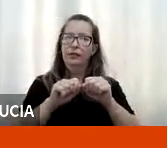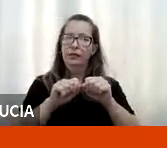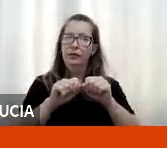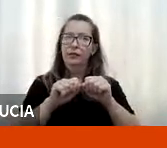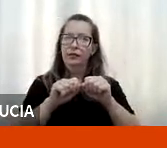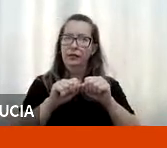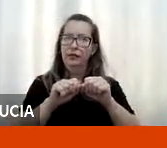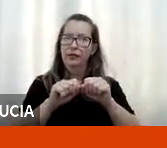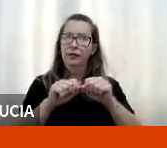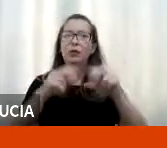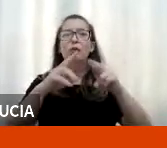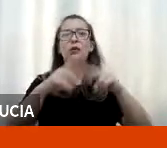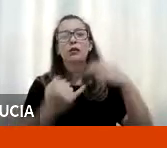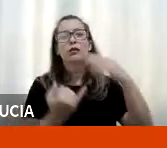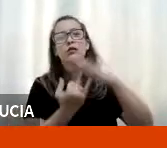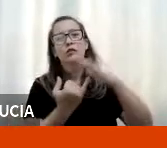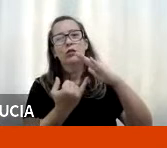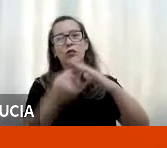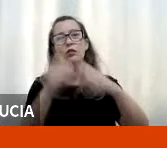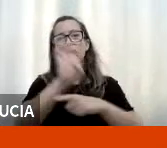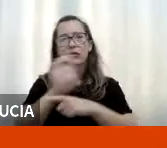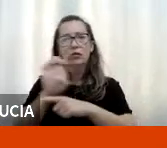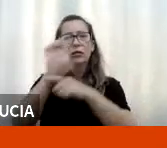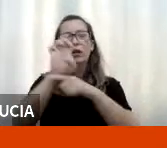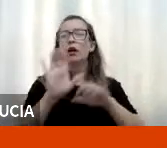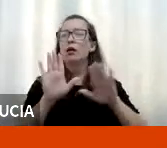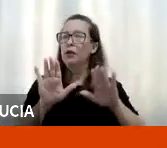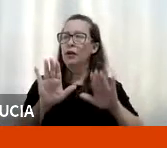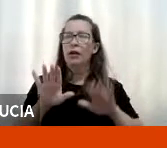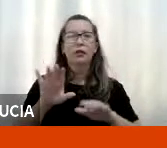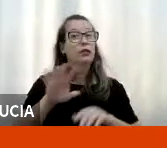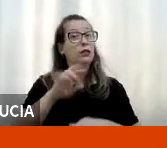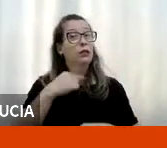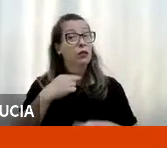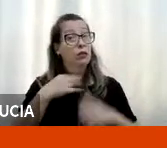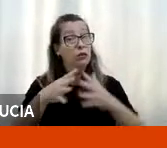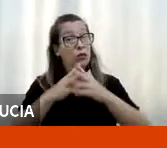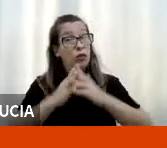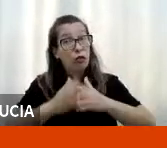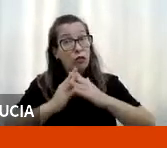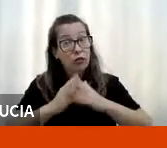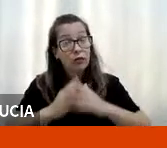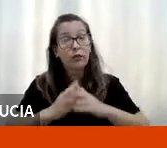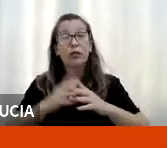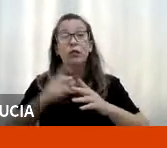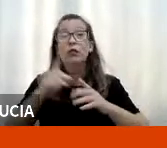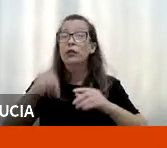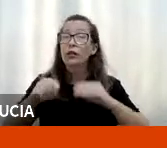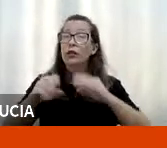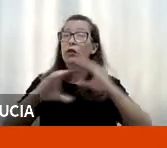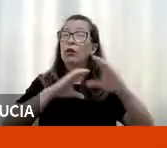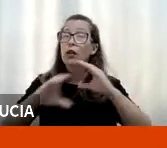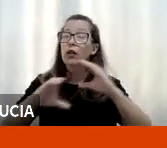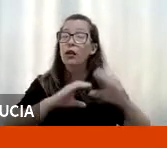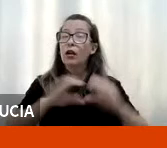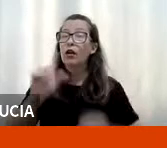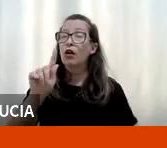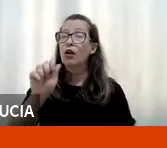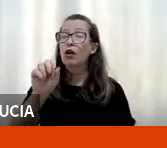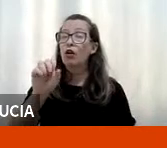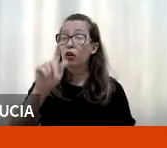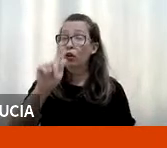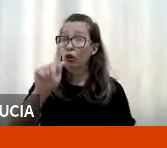por instituições de Estado, mas não se confunde com comunicação governamental ou